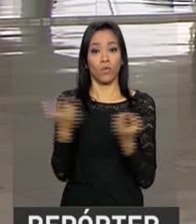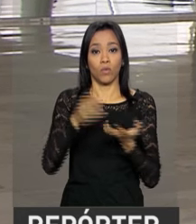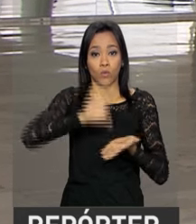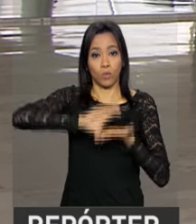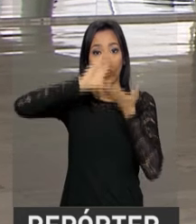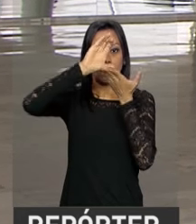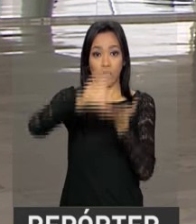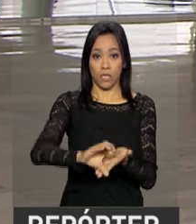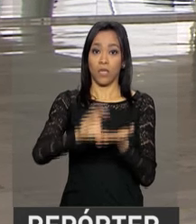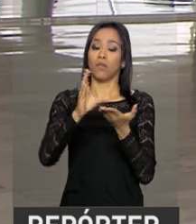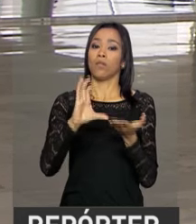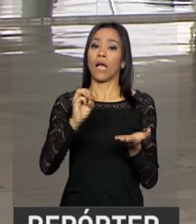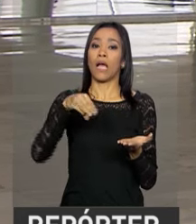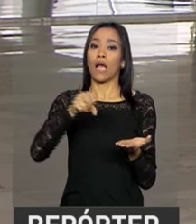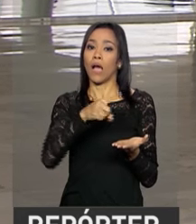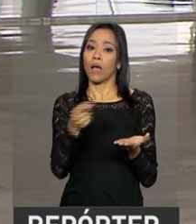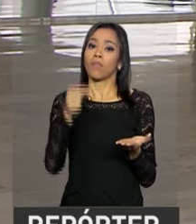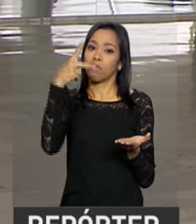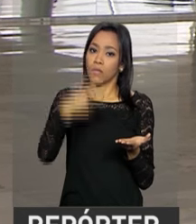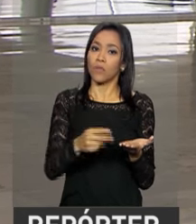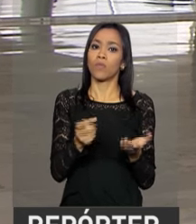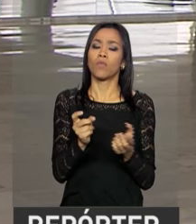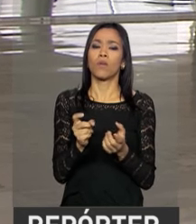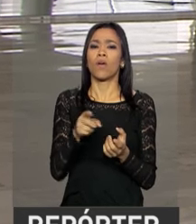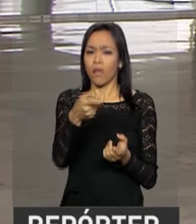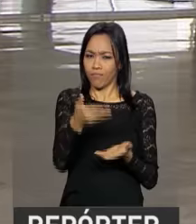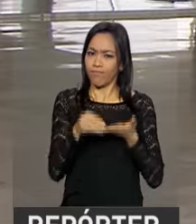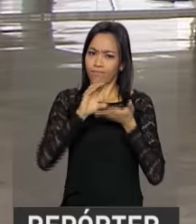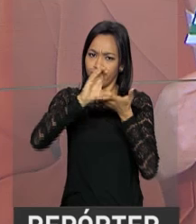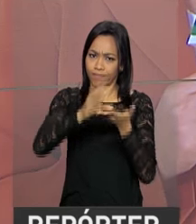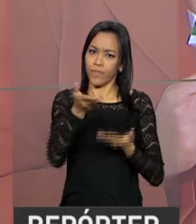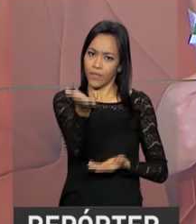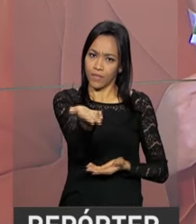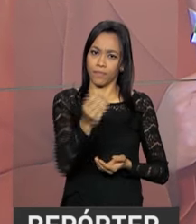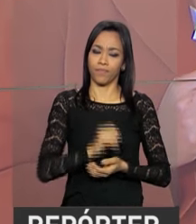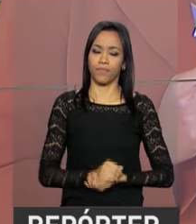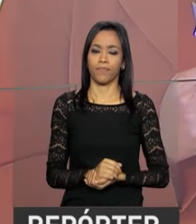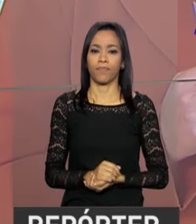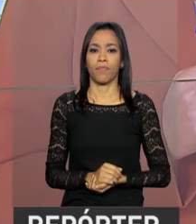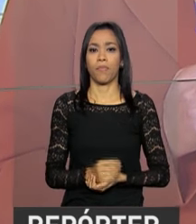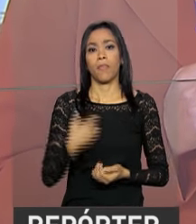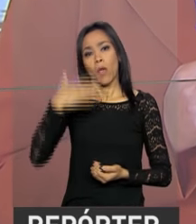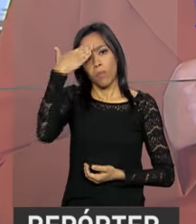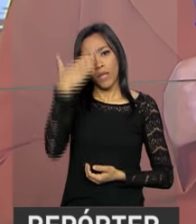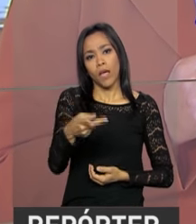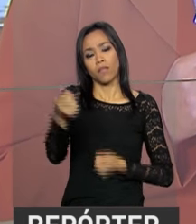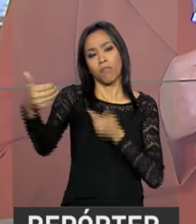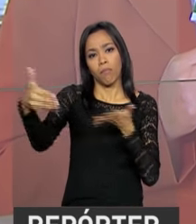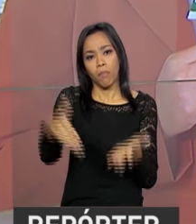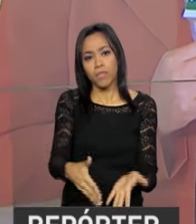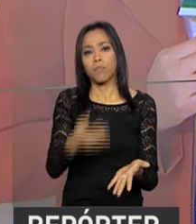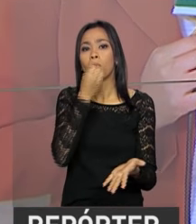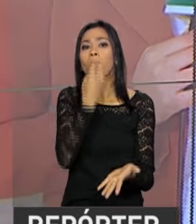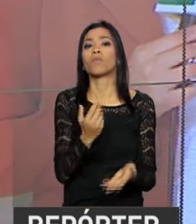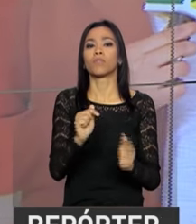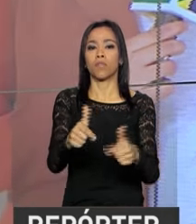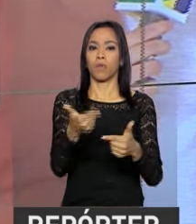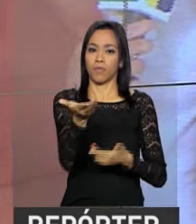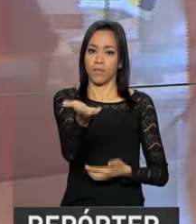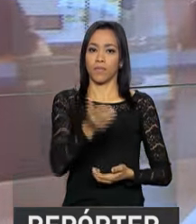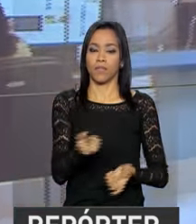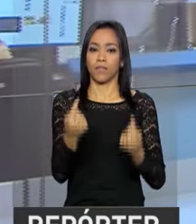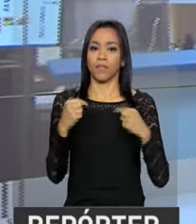comércio exterior também aqui no palácio do Planalto é com você José Luiz Obrigado Taísa pela participação bom trabalho para você por aí